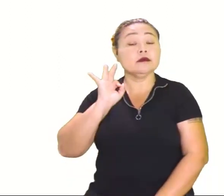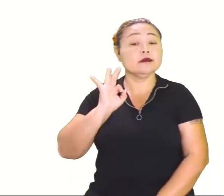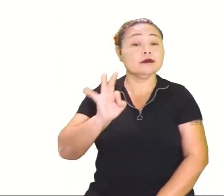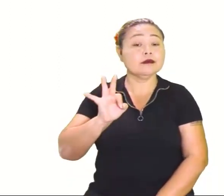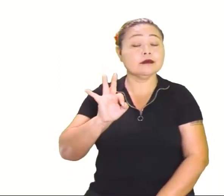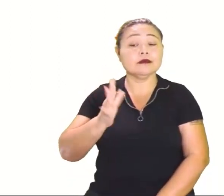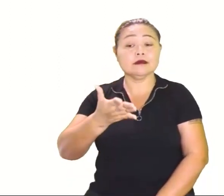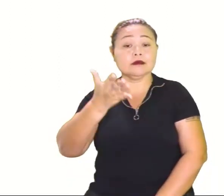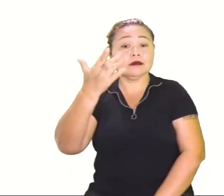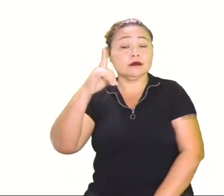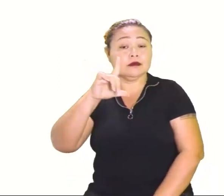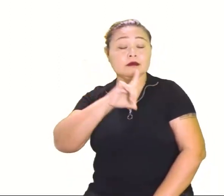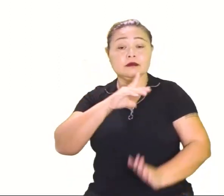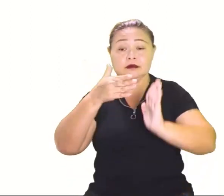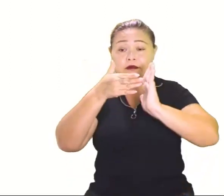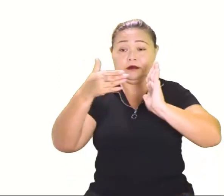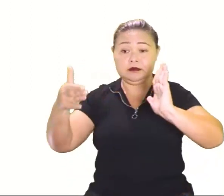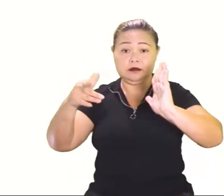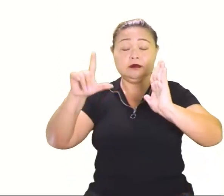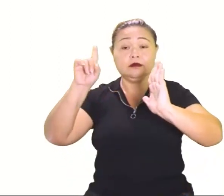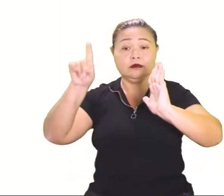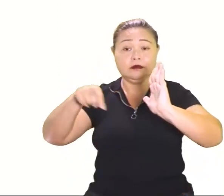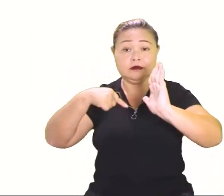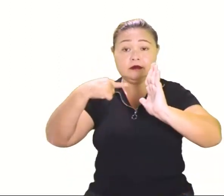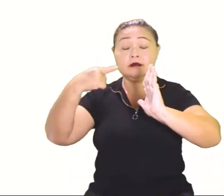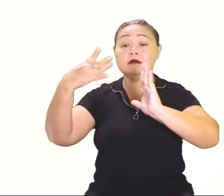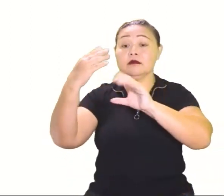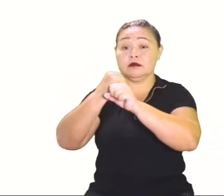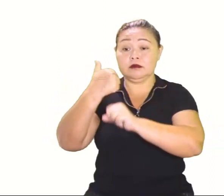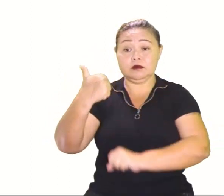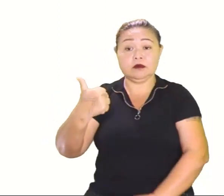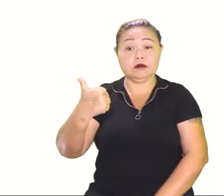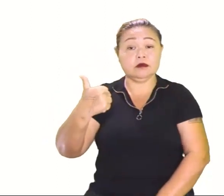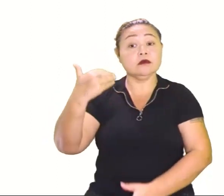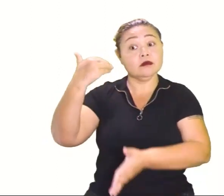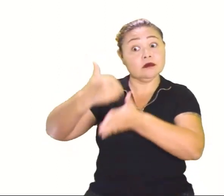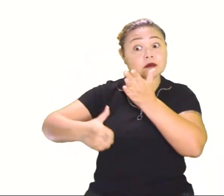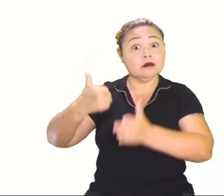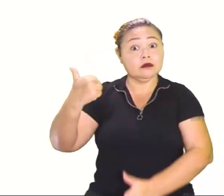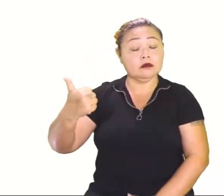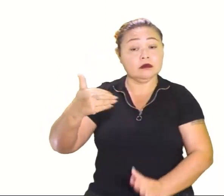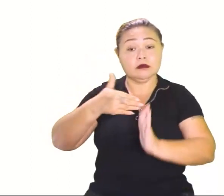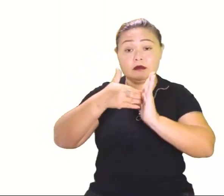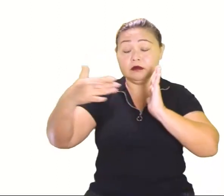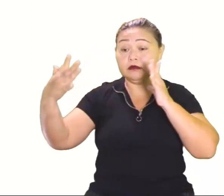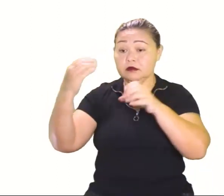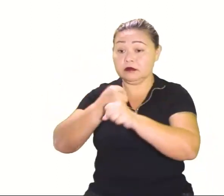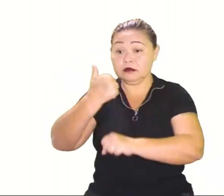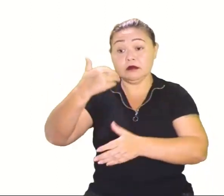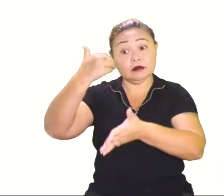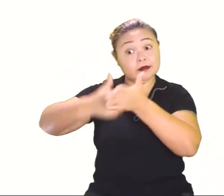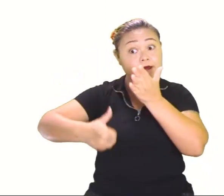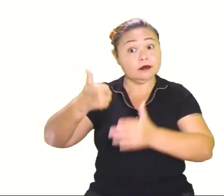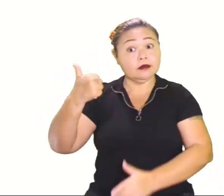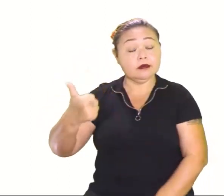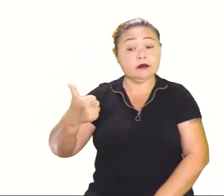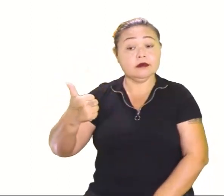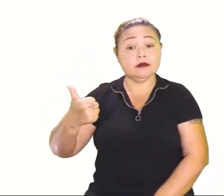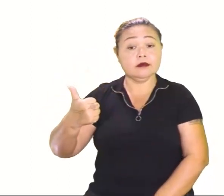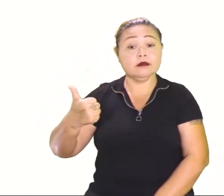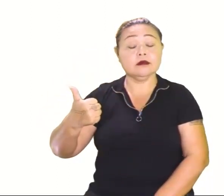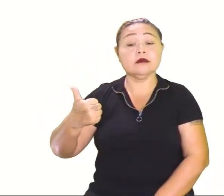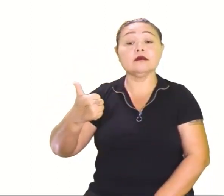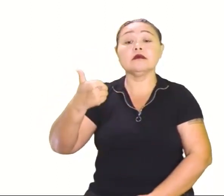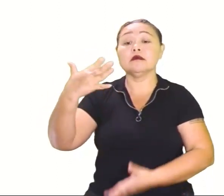certo? Então vamos lá, a gente tem um módulo de um valor mais 1, menos 1. Um módulo de um valor mais 1, menos